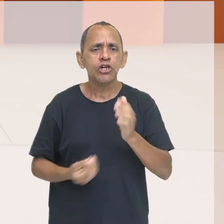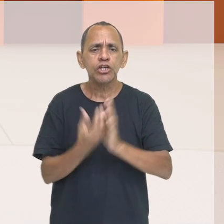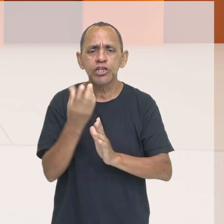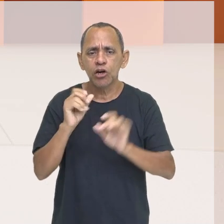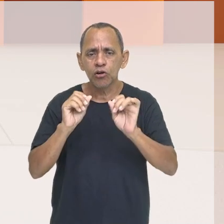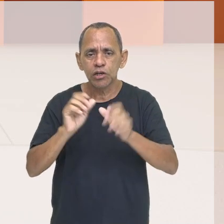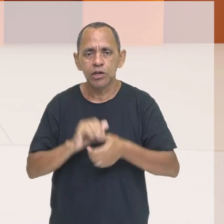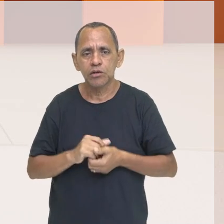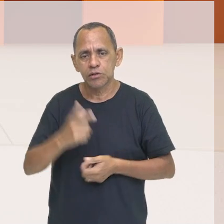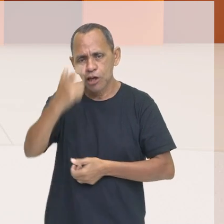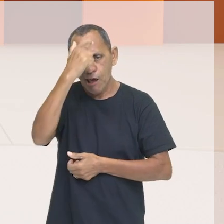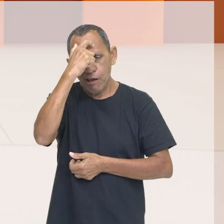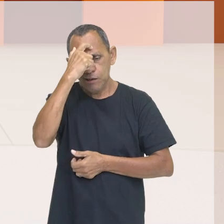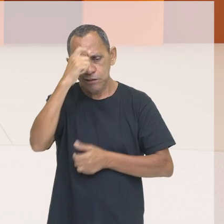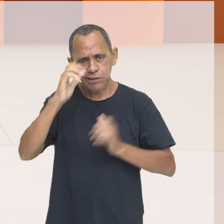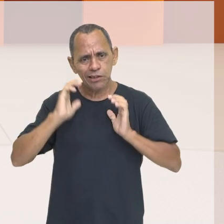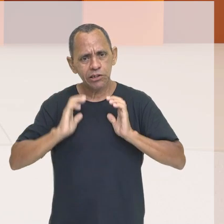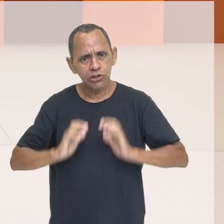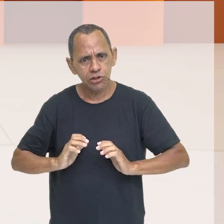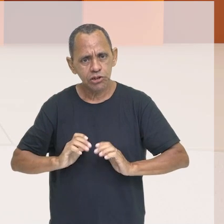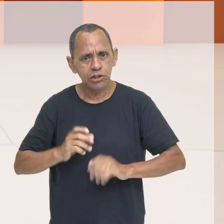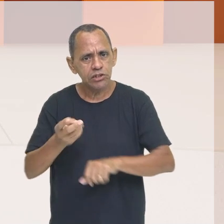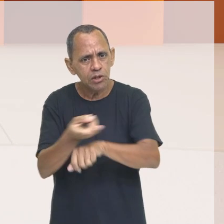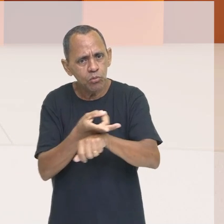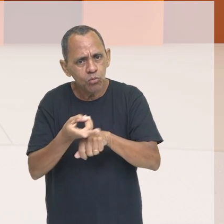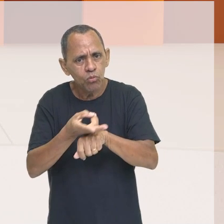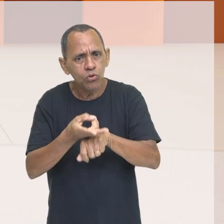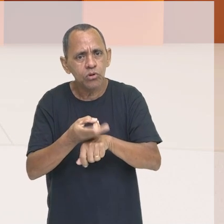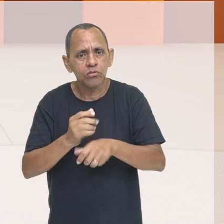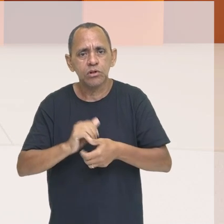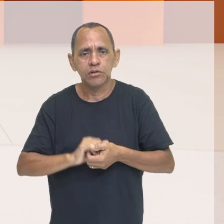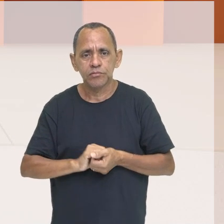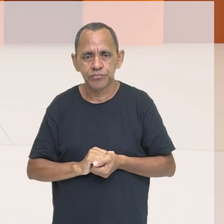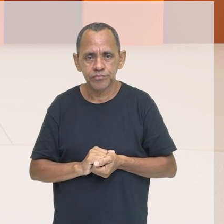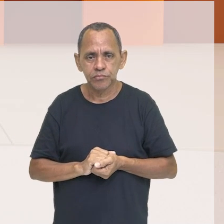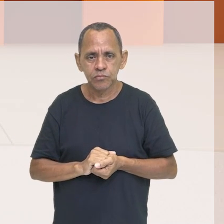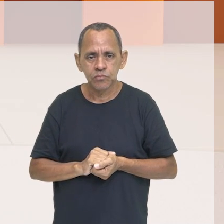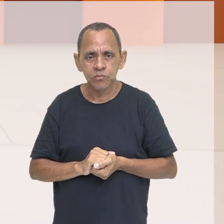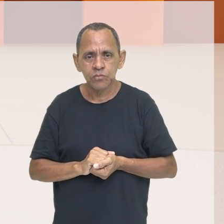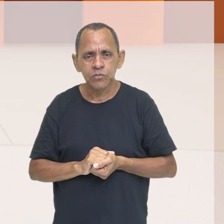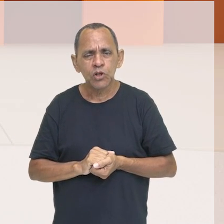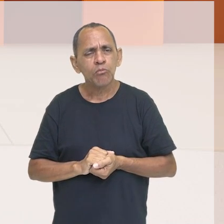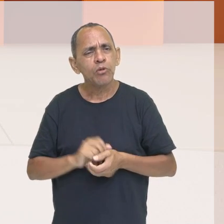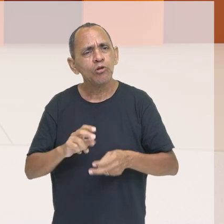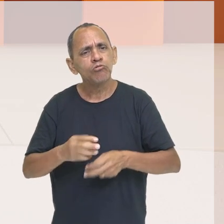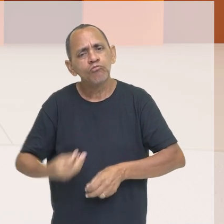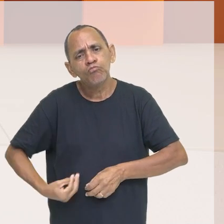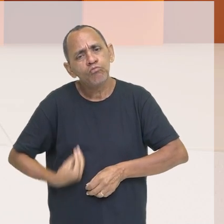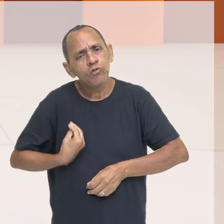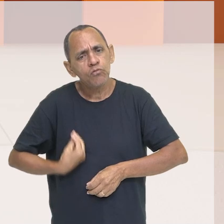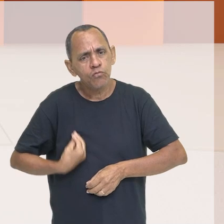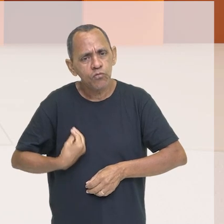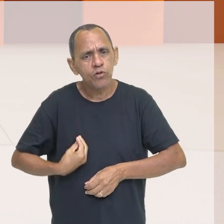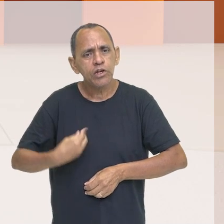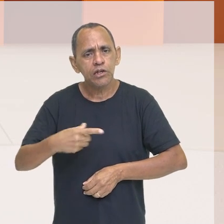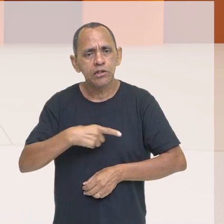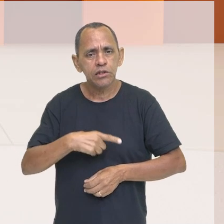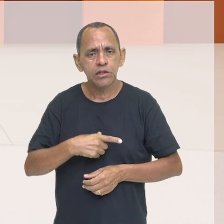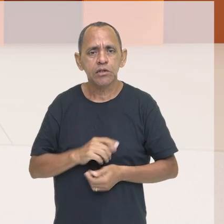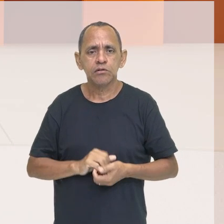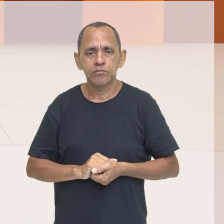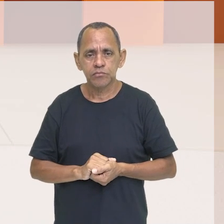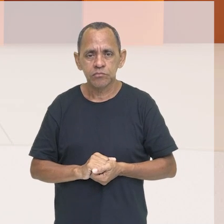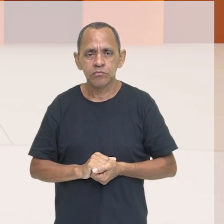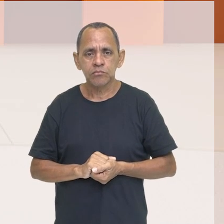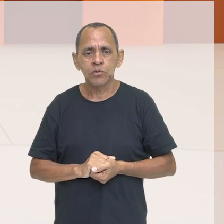chamamos de cidadania, né? A busca pela cidadania, pelo existir de ser de direito numa